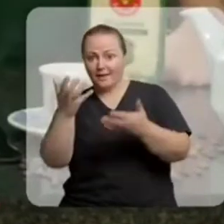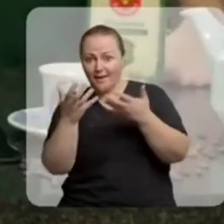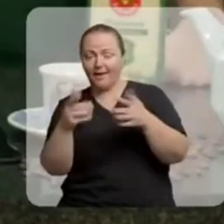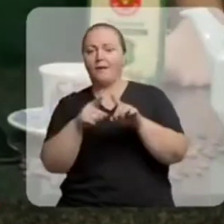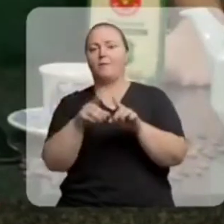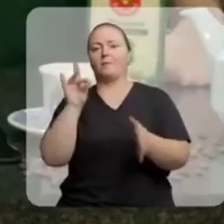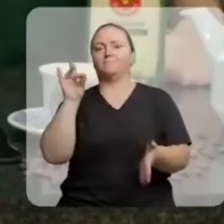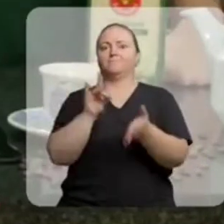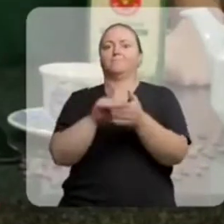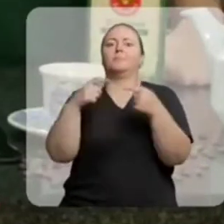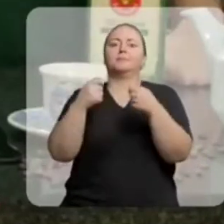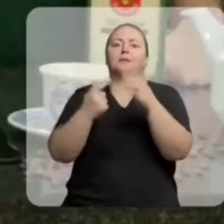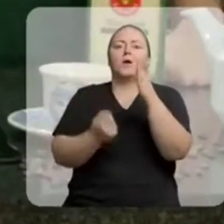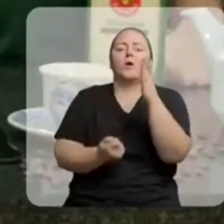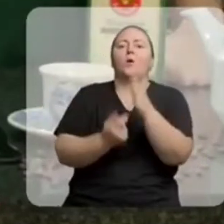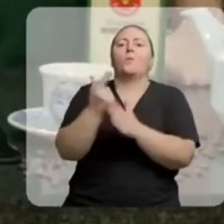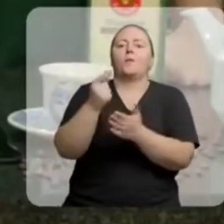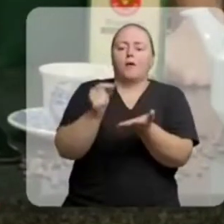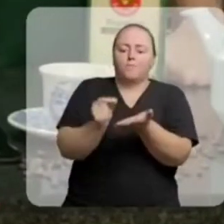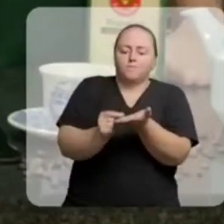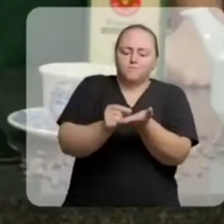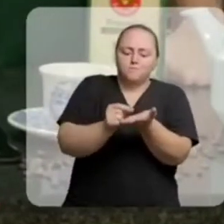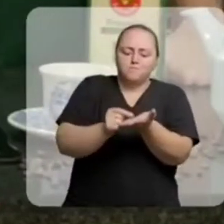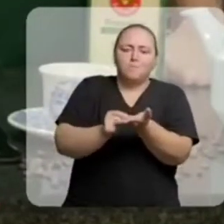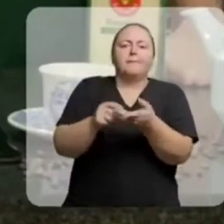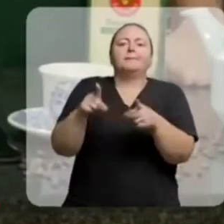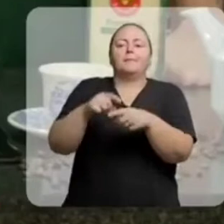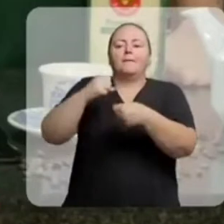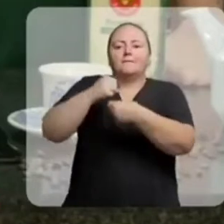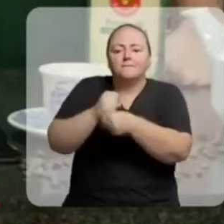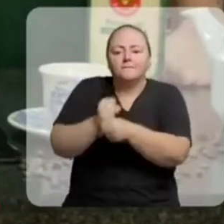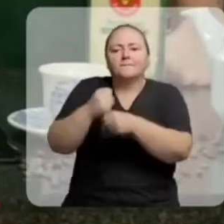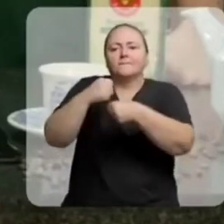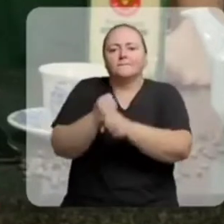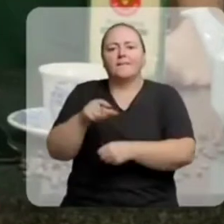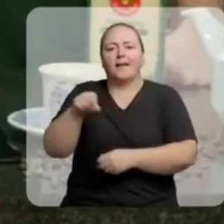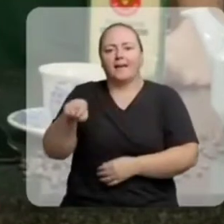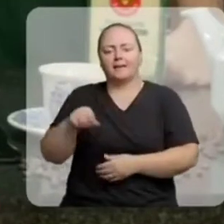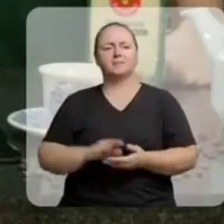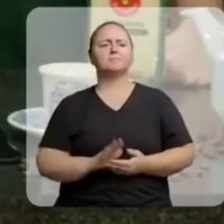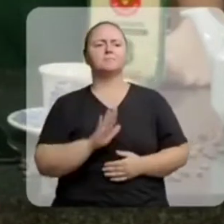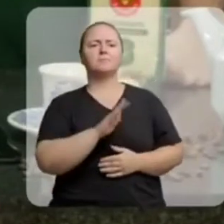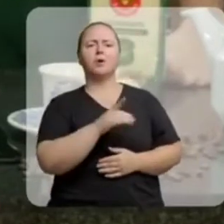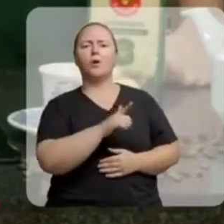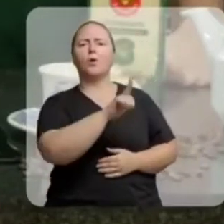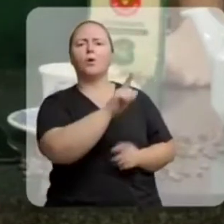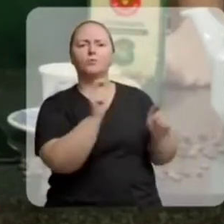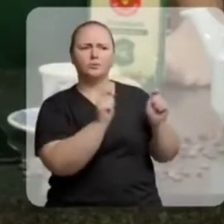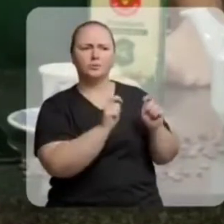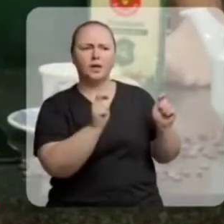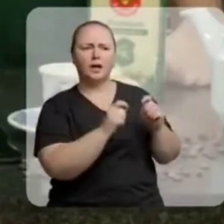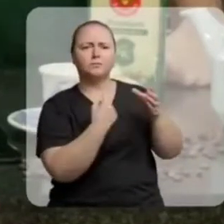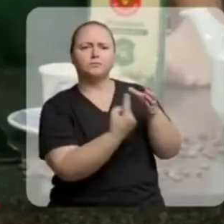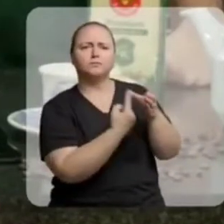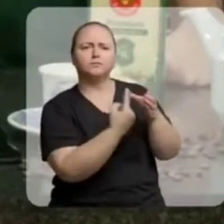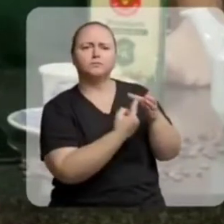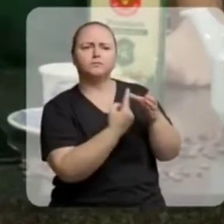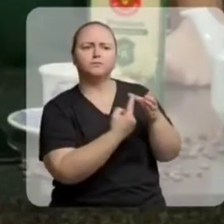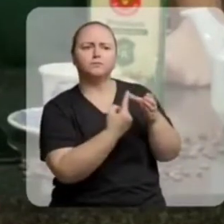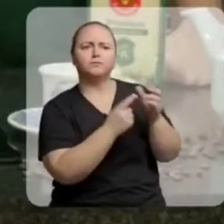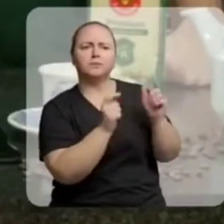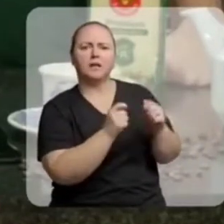realmente comprar o café em grão e ter esse equipamento também, tá? Outro tipo de equipamento, tipo um liquidificador, alguma coisa assim, não funciona direito,